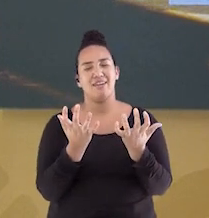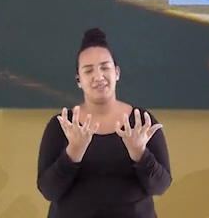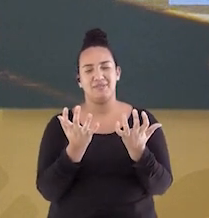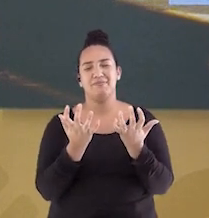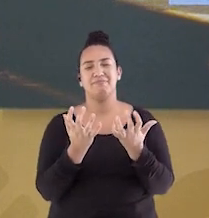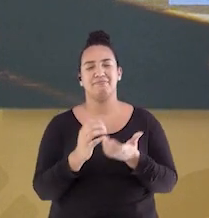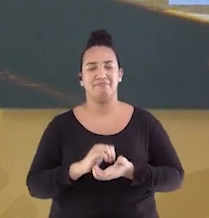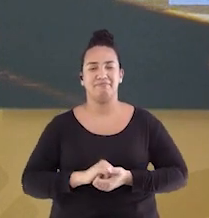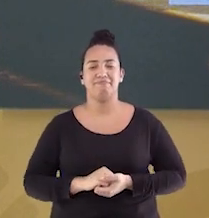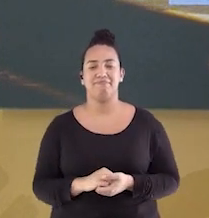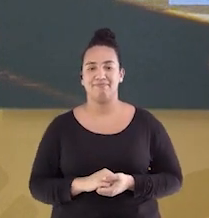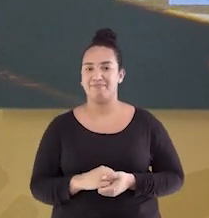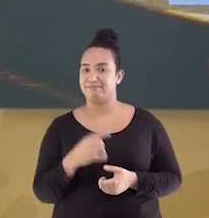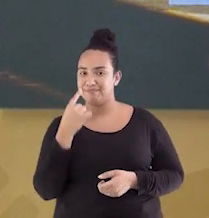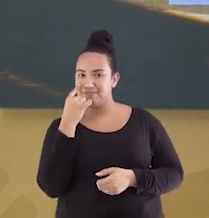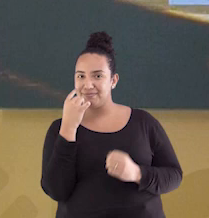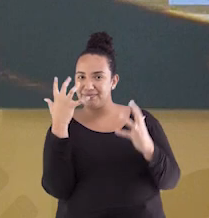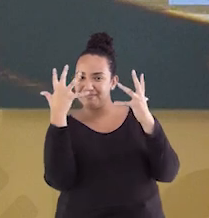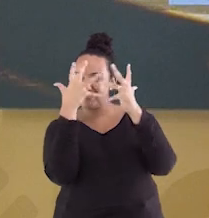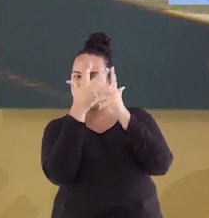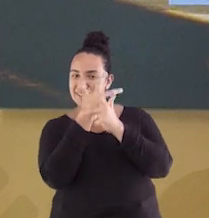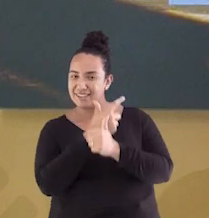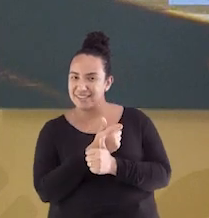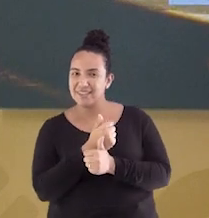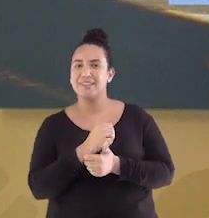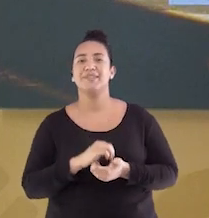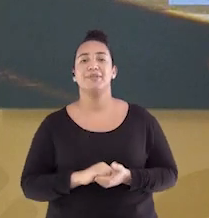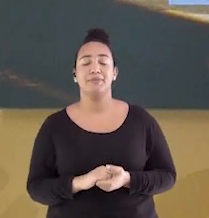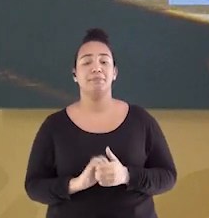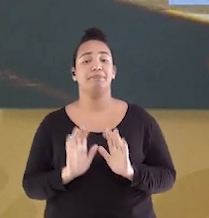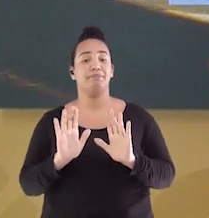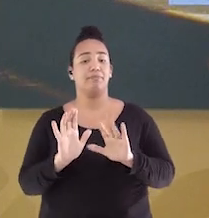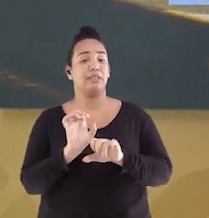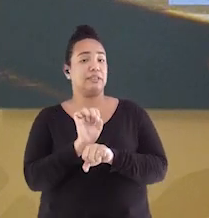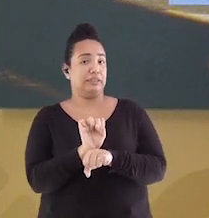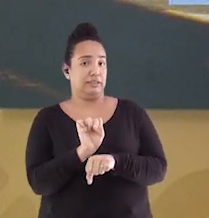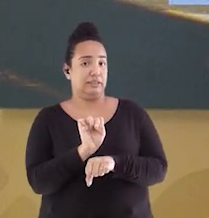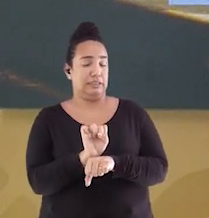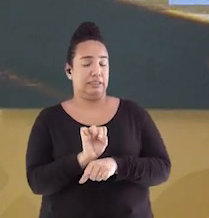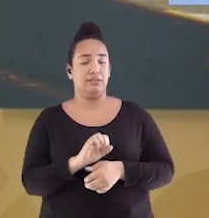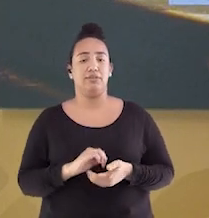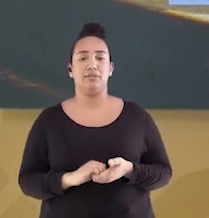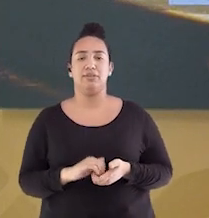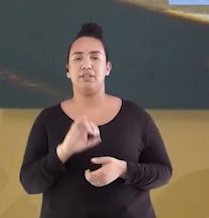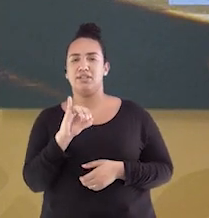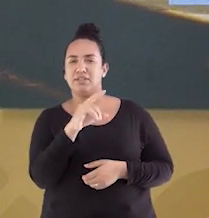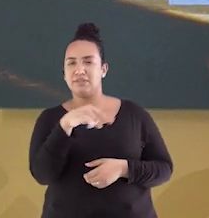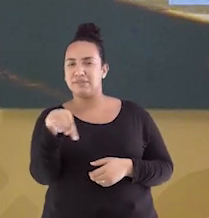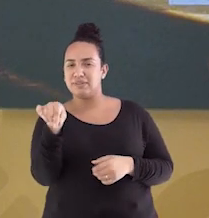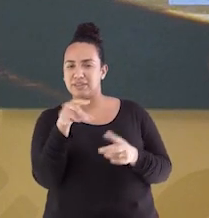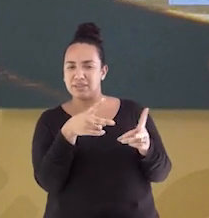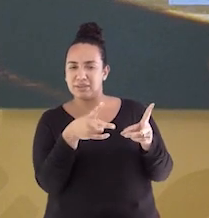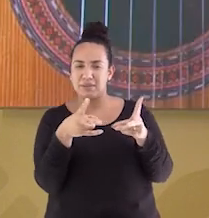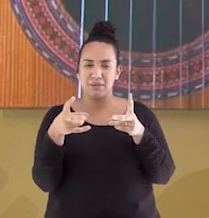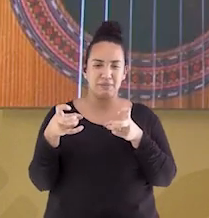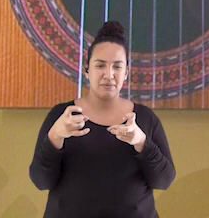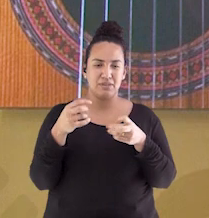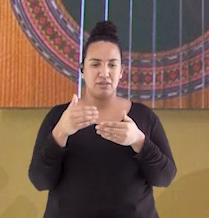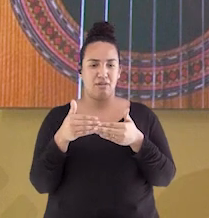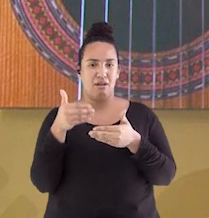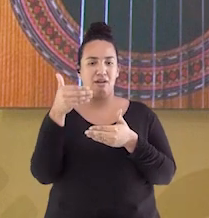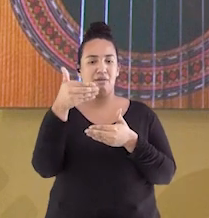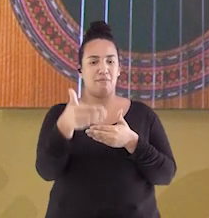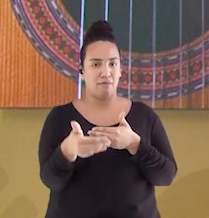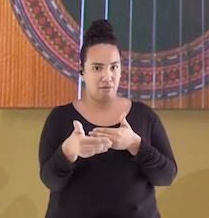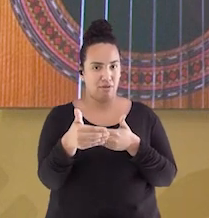como é que tá ficando bonito? Mas pera um pouquinho. Caso vocês não tenham percebido, eu pulei uma etapa. Nós